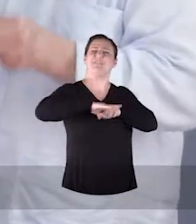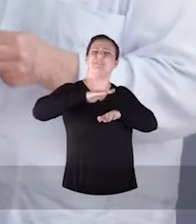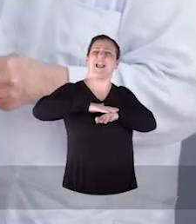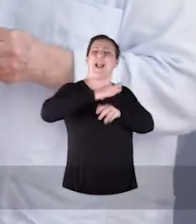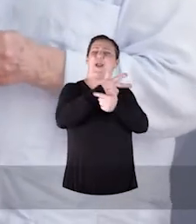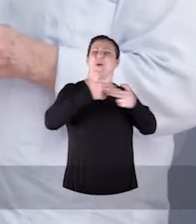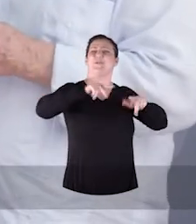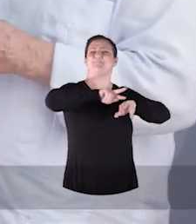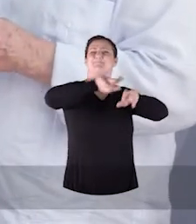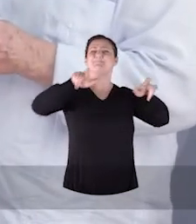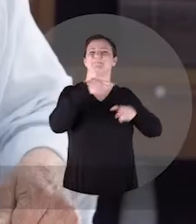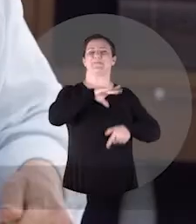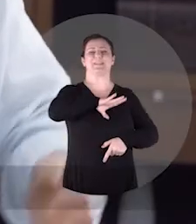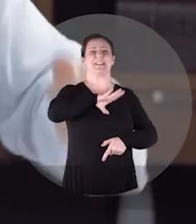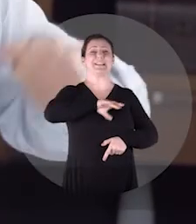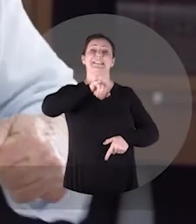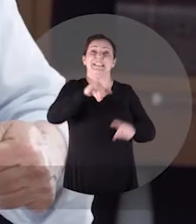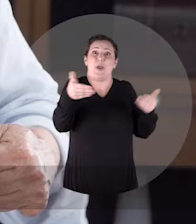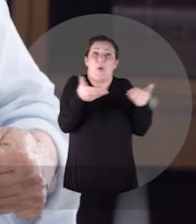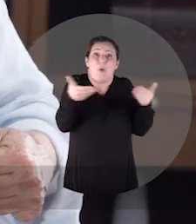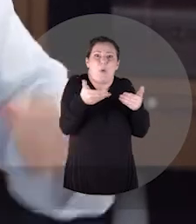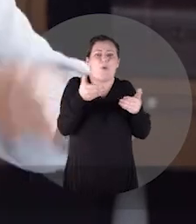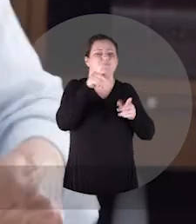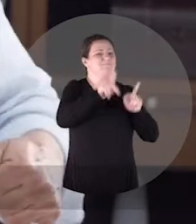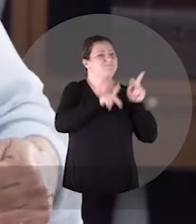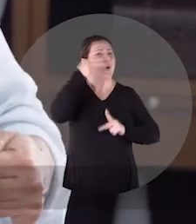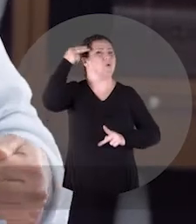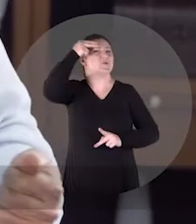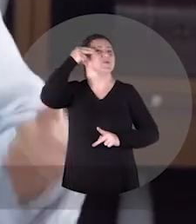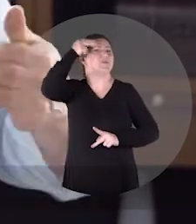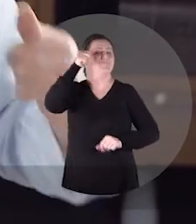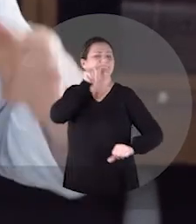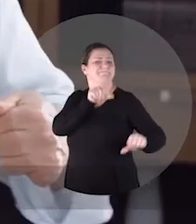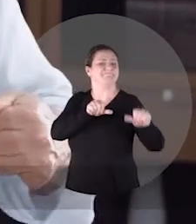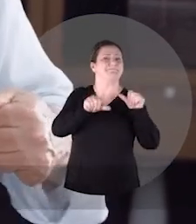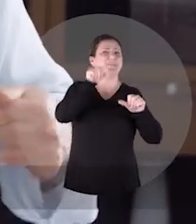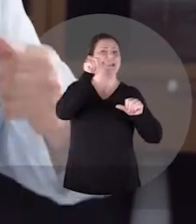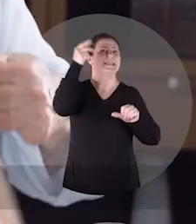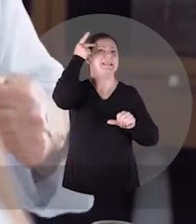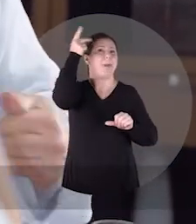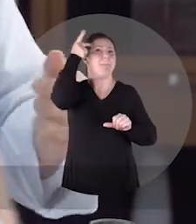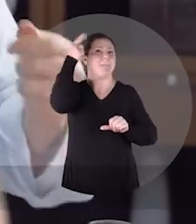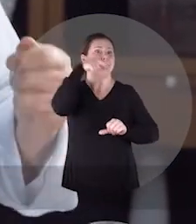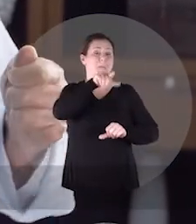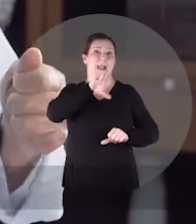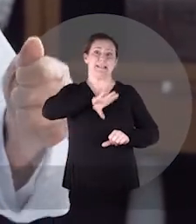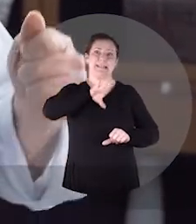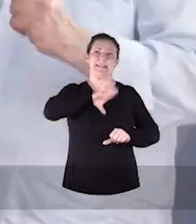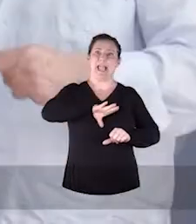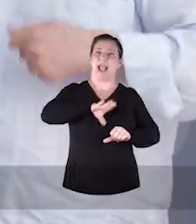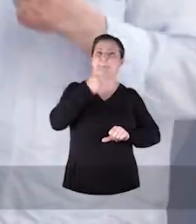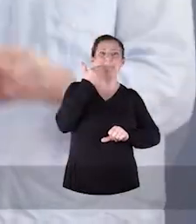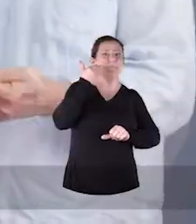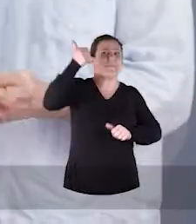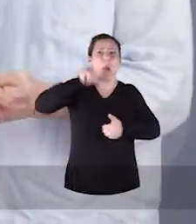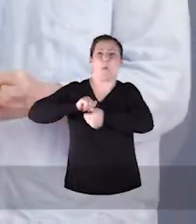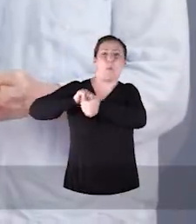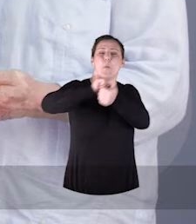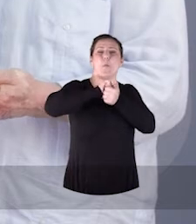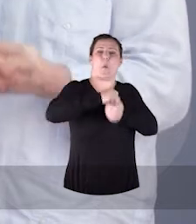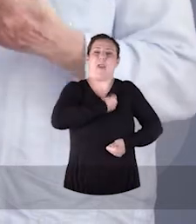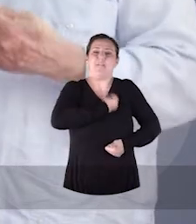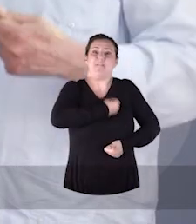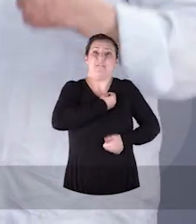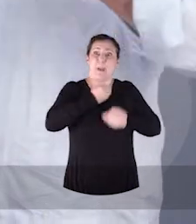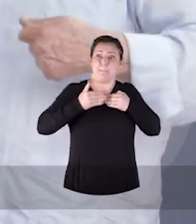que fez muita coisa nessa cidade Porque o povo sonha em transformar São Paulo uma cidade com melhor